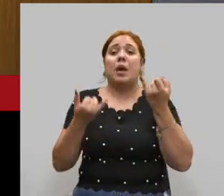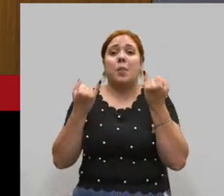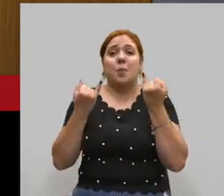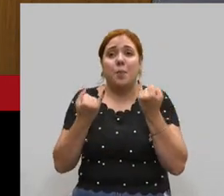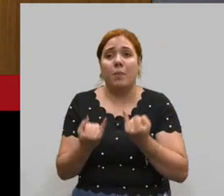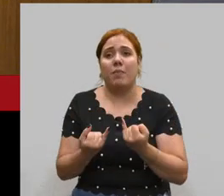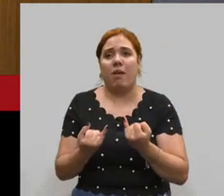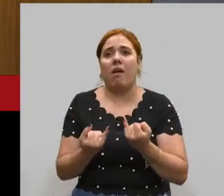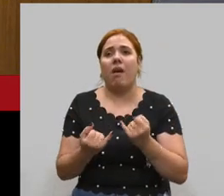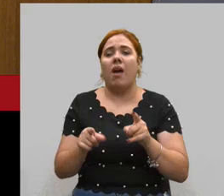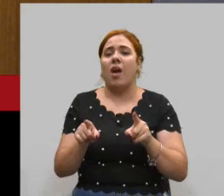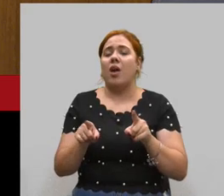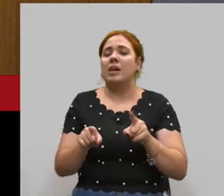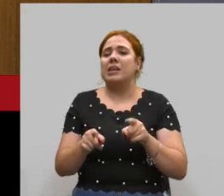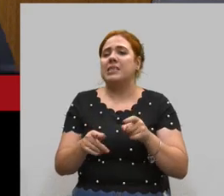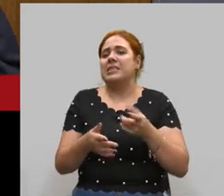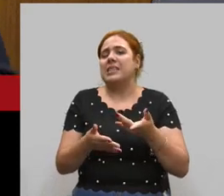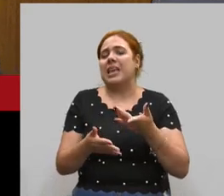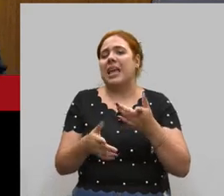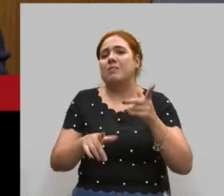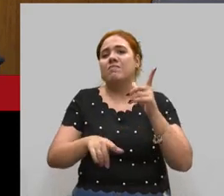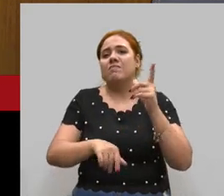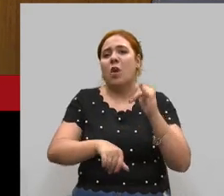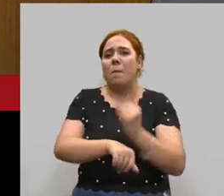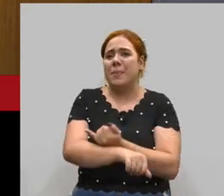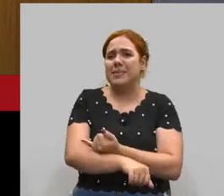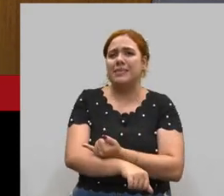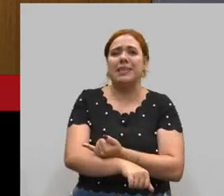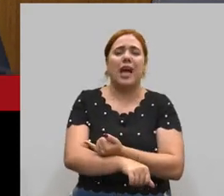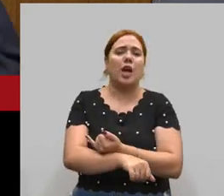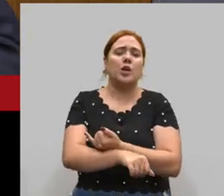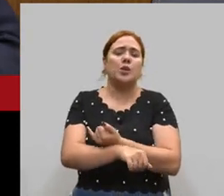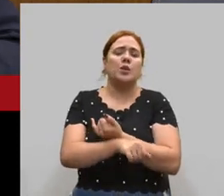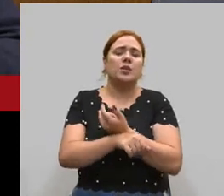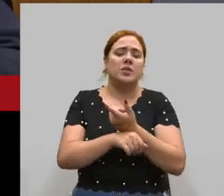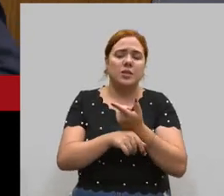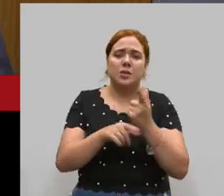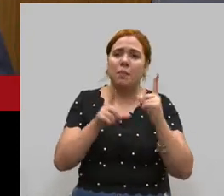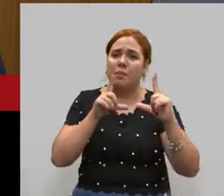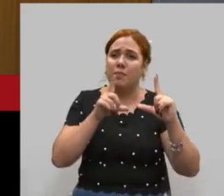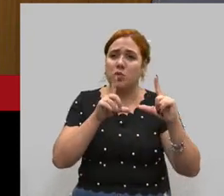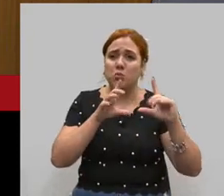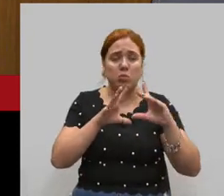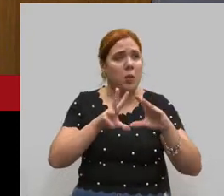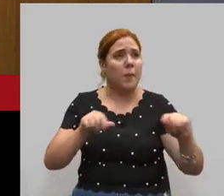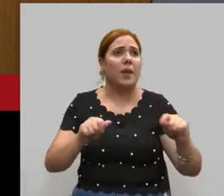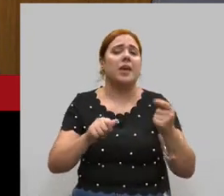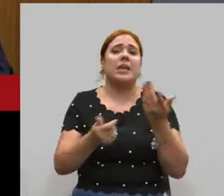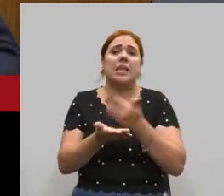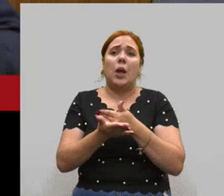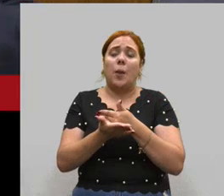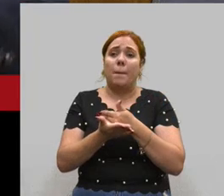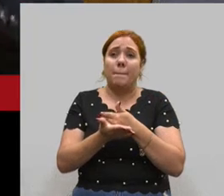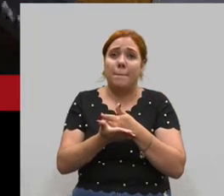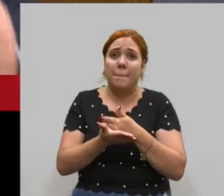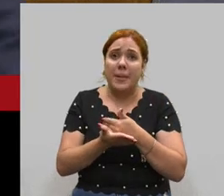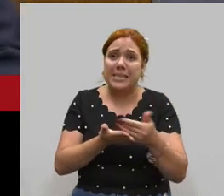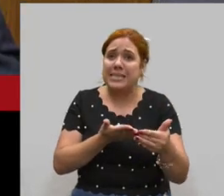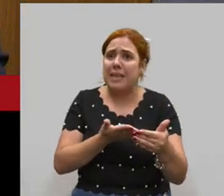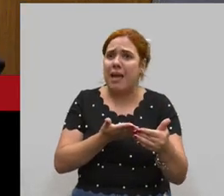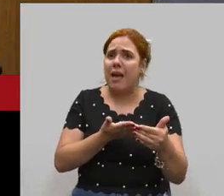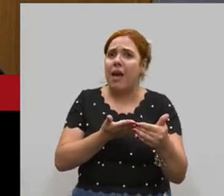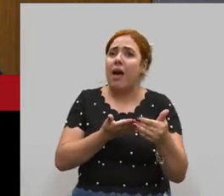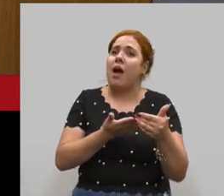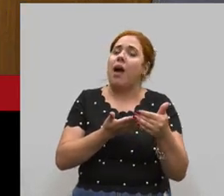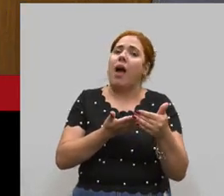situação eh de obesidade Se ela pega uma bike comum dificilmente ela vai dar aquele start inicial vai começar vai querer ir no